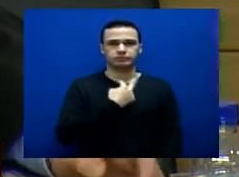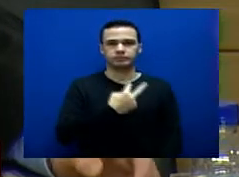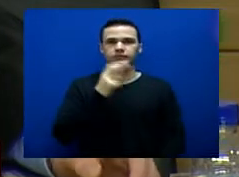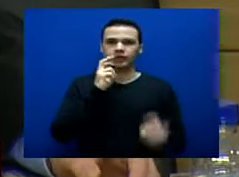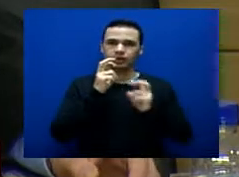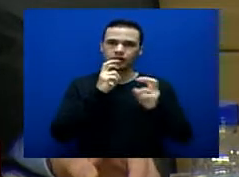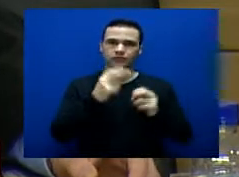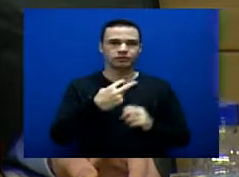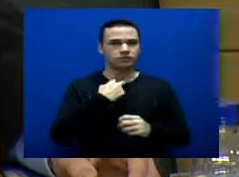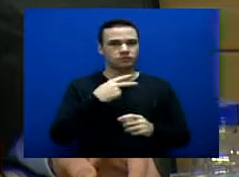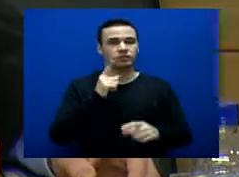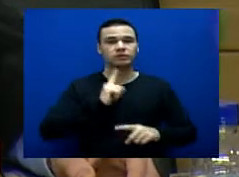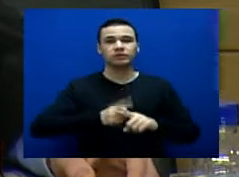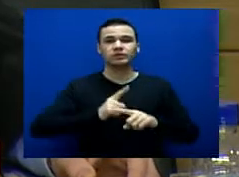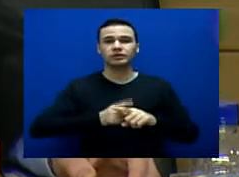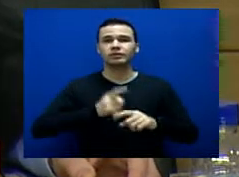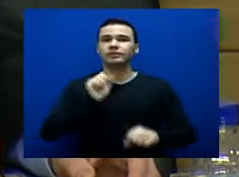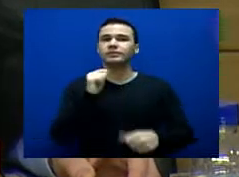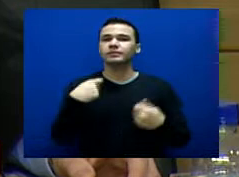senão tem que parar a sessão.